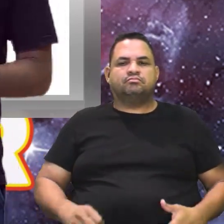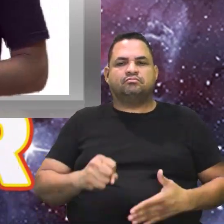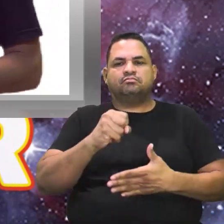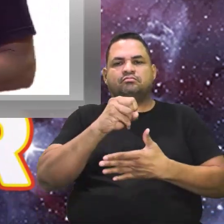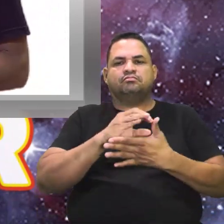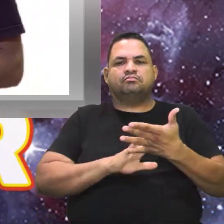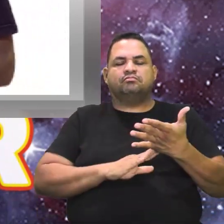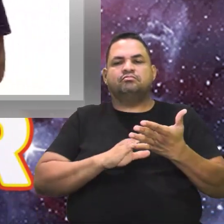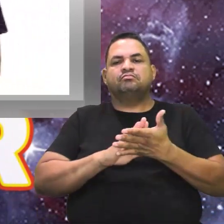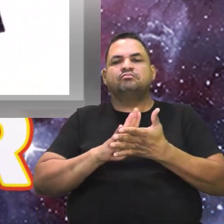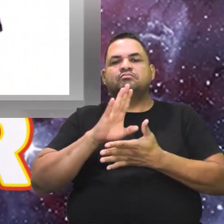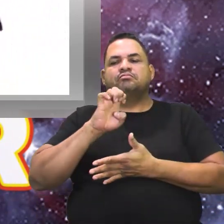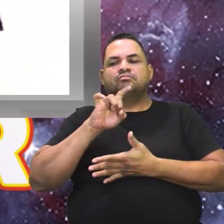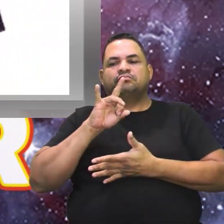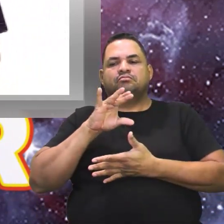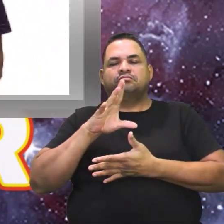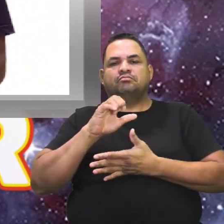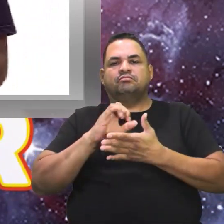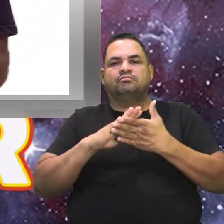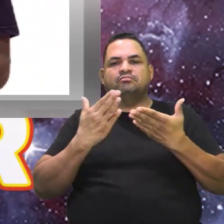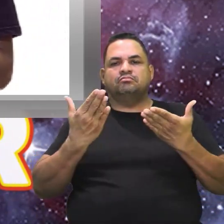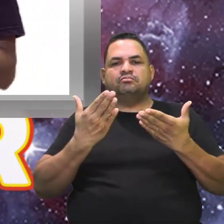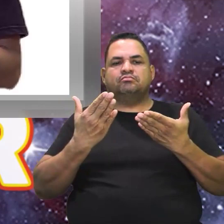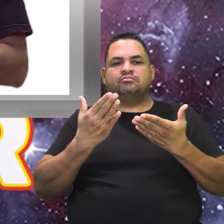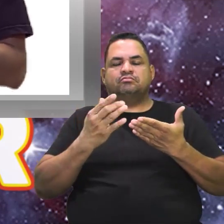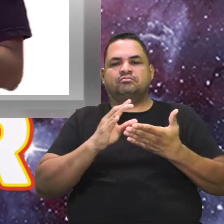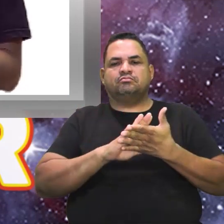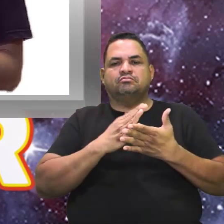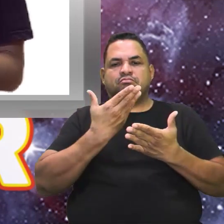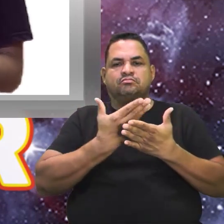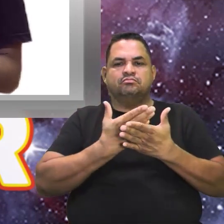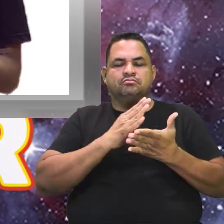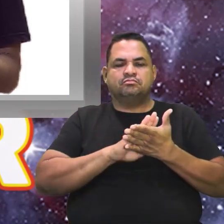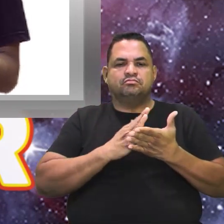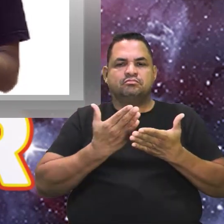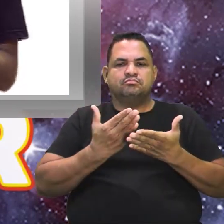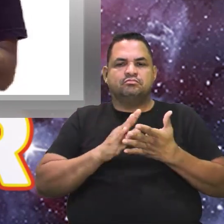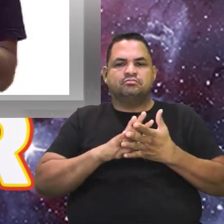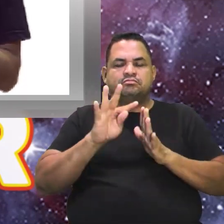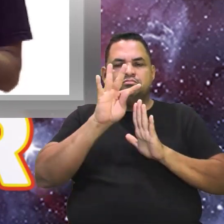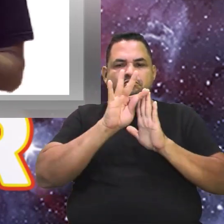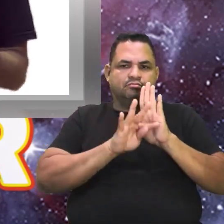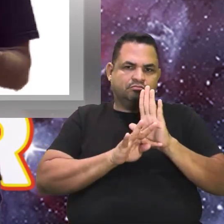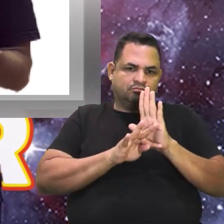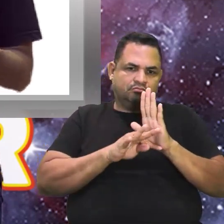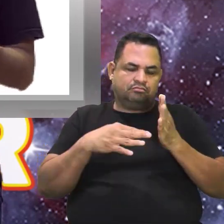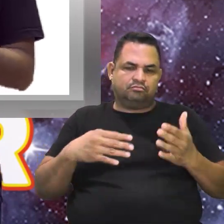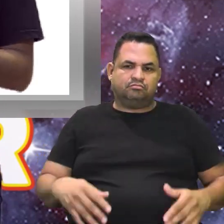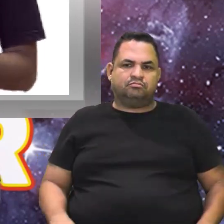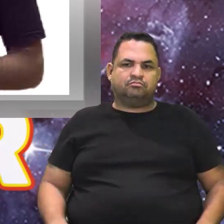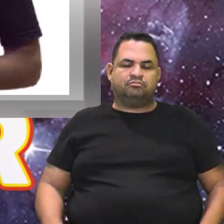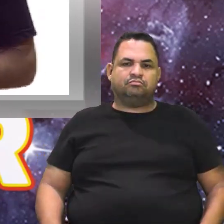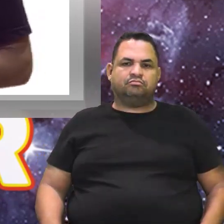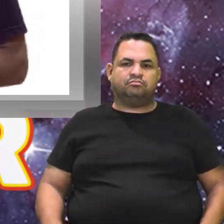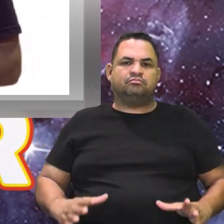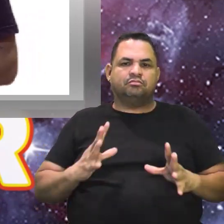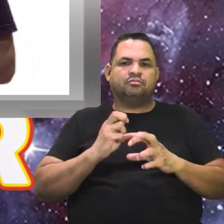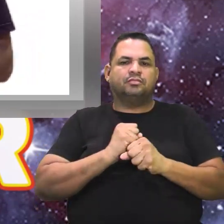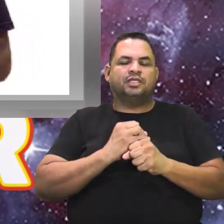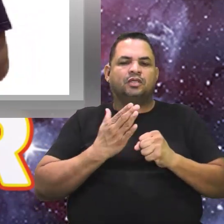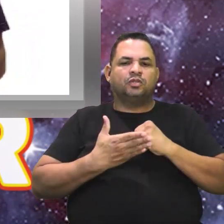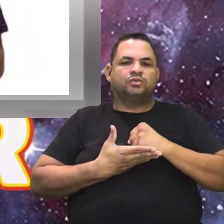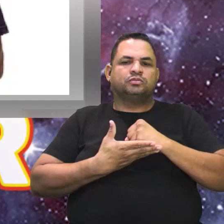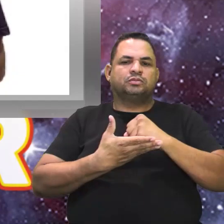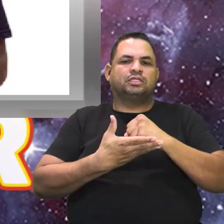questão de etno, onde foi só interpretação de texto, só interpretação e operações